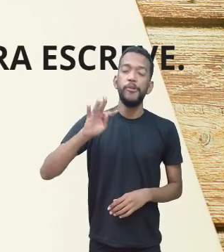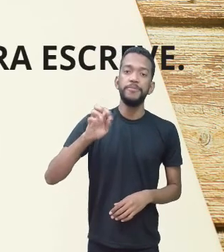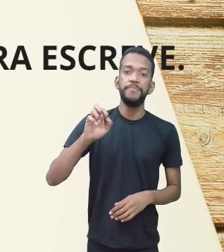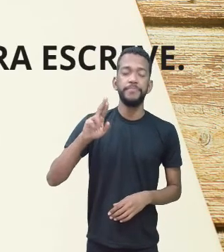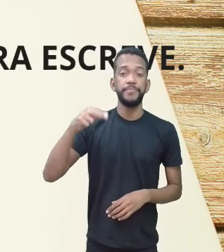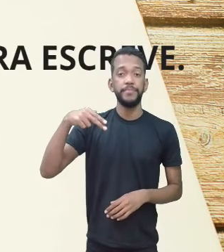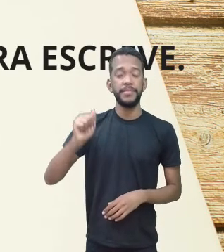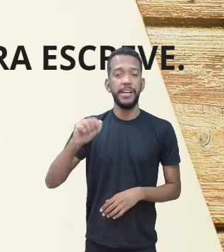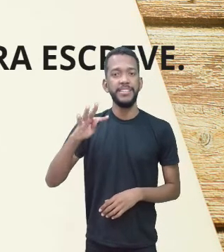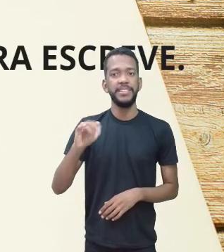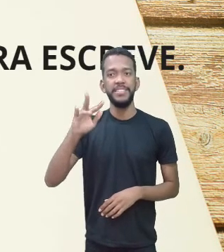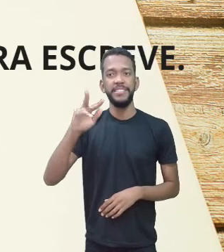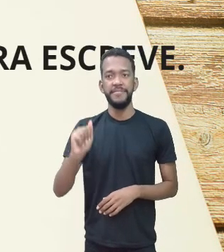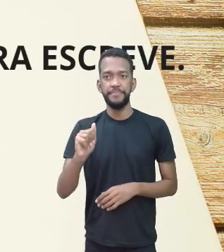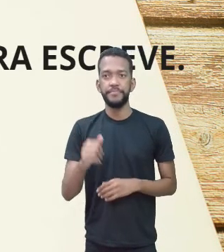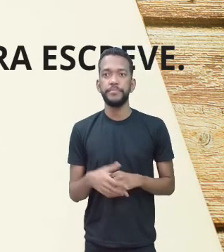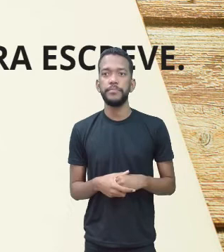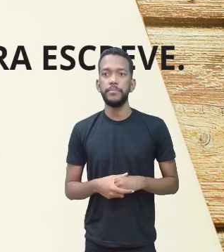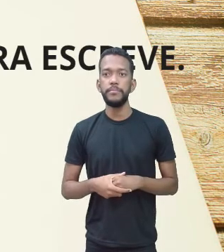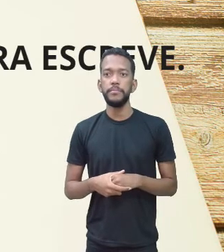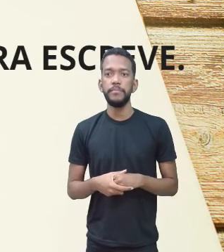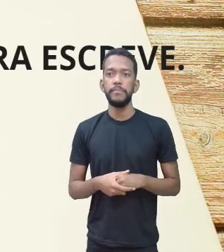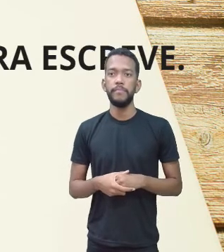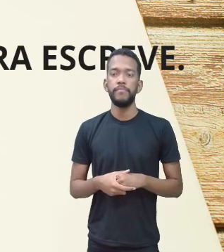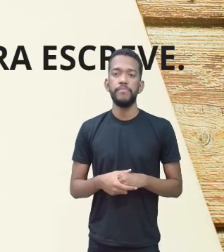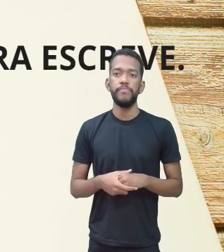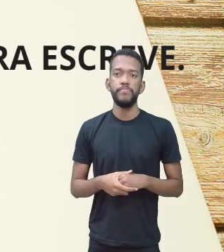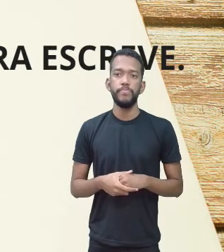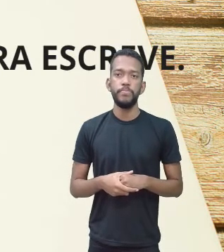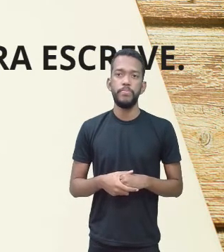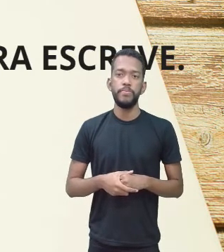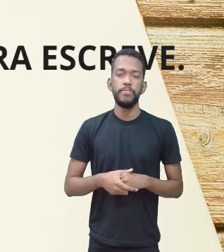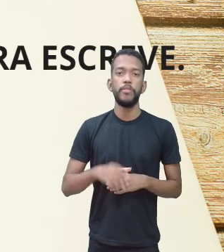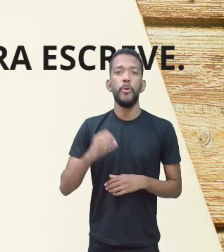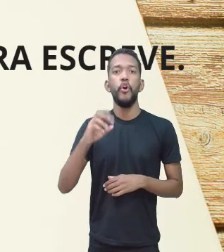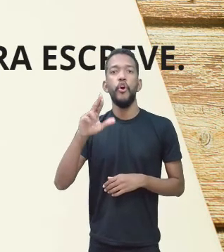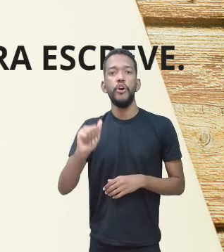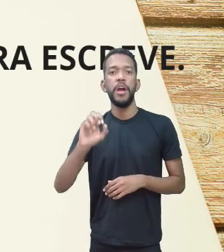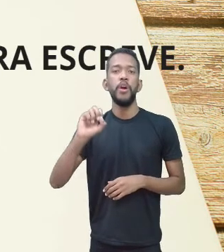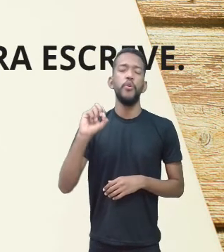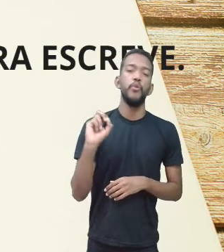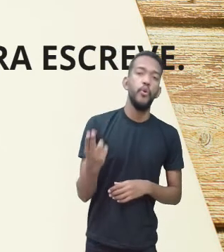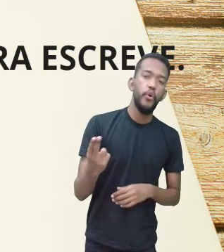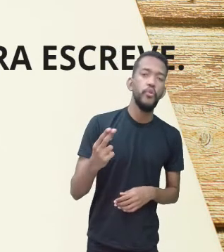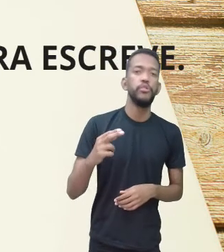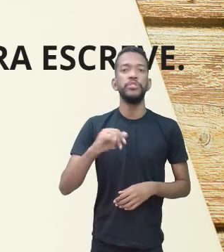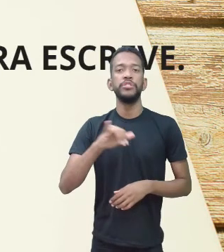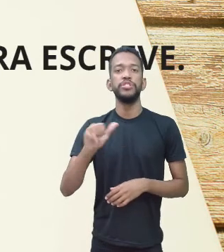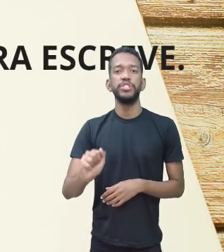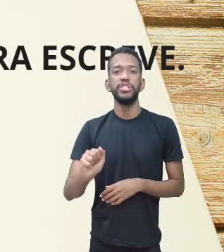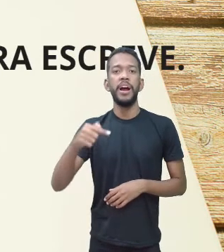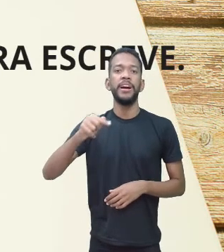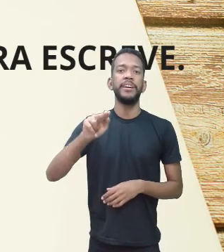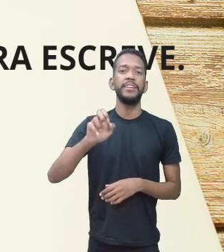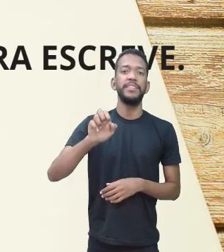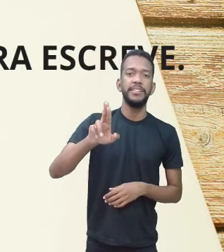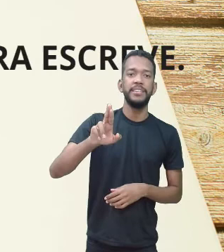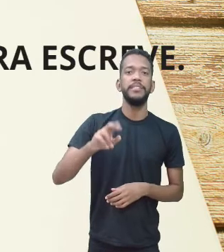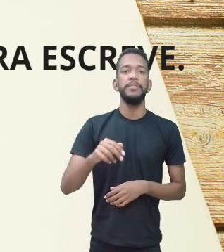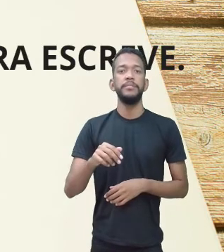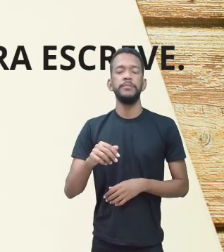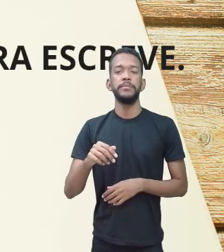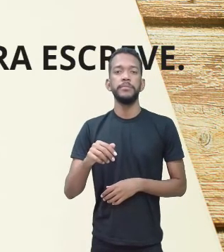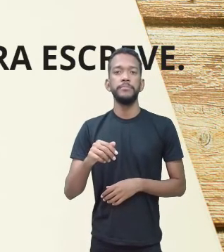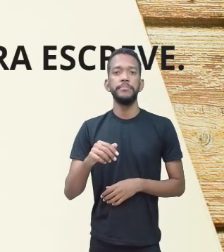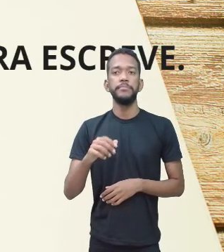alternativas. Então, nós temos aqui ou, ora, já que, nem. Então, aqui, nós estamos aqui.